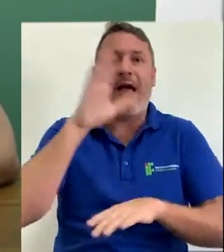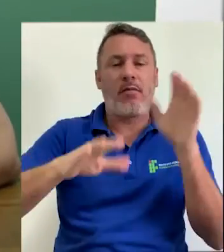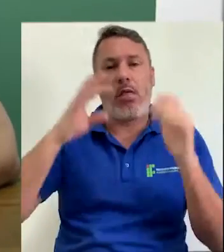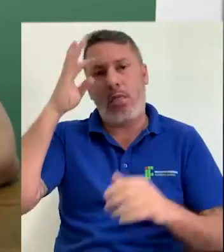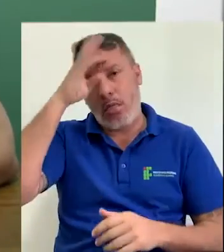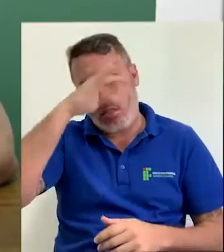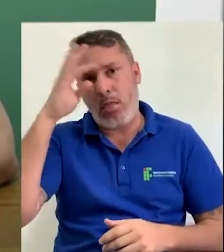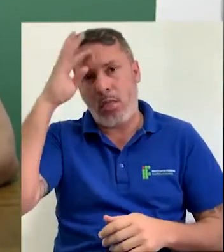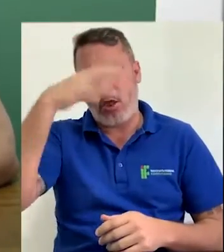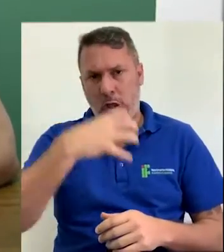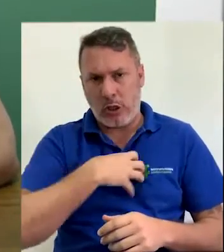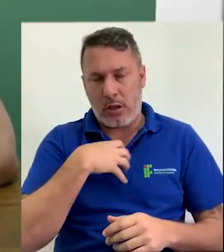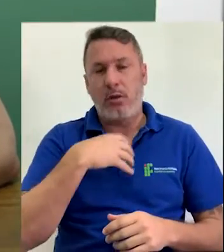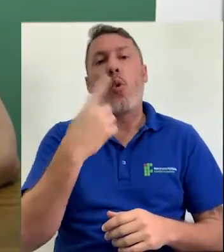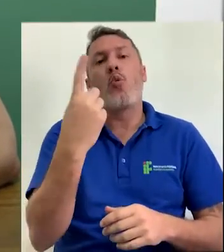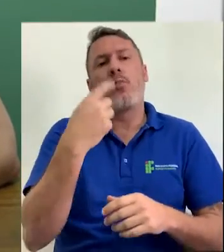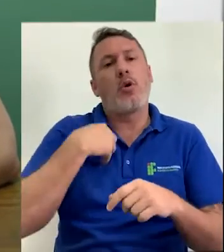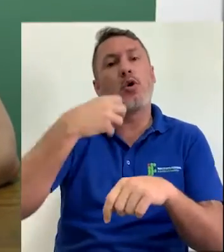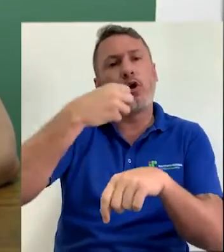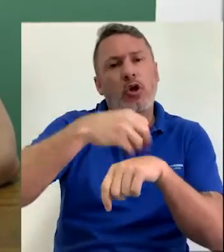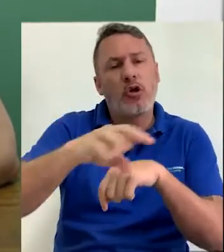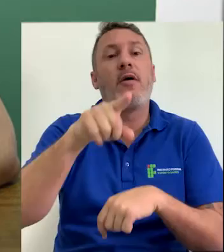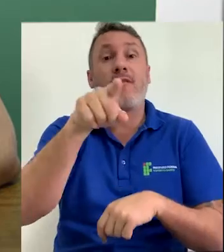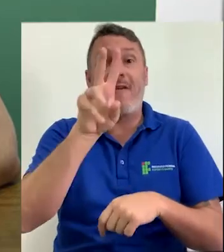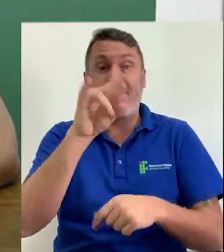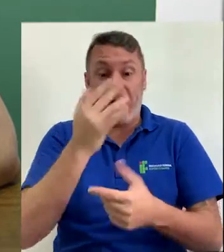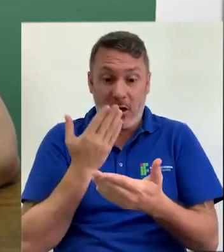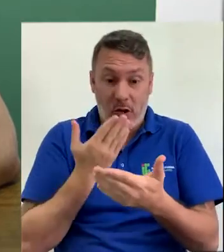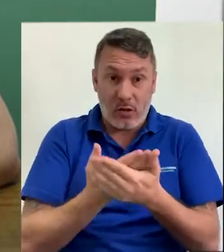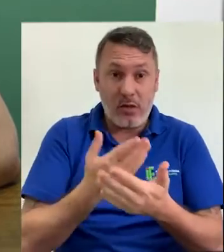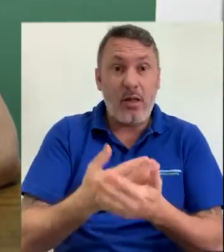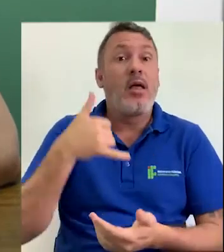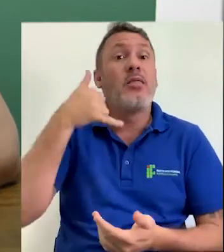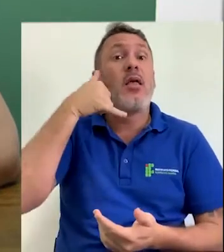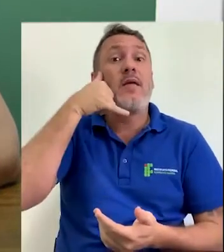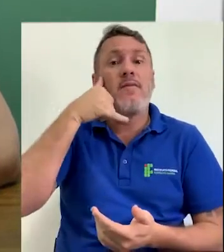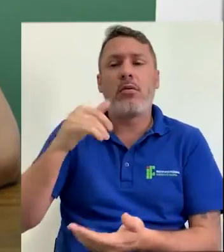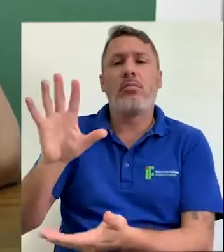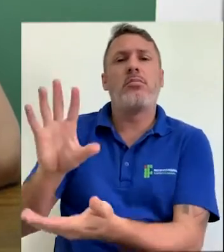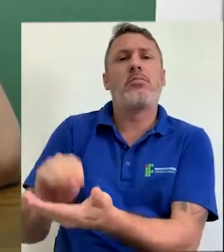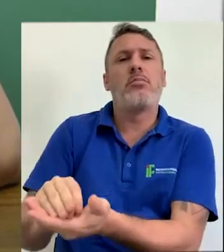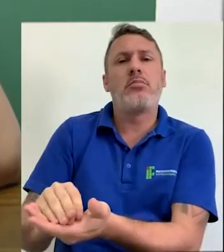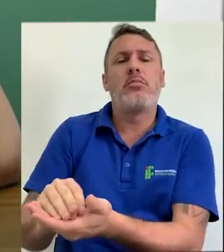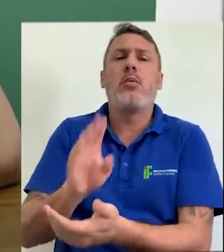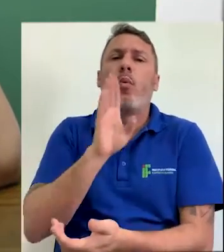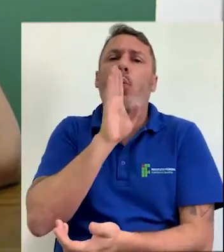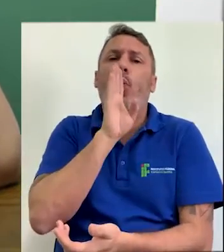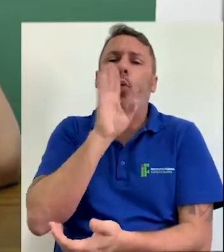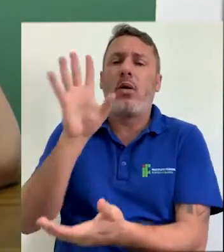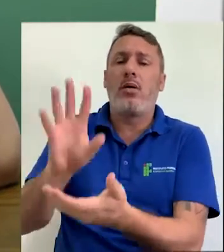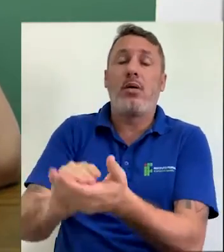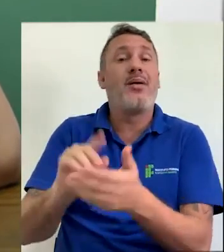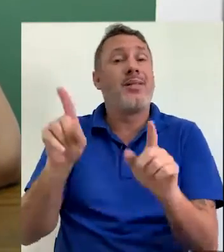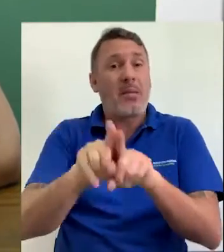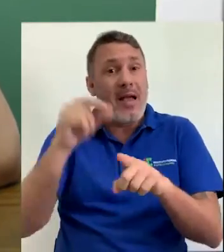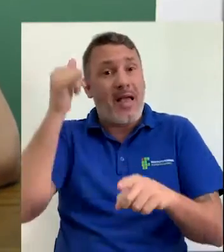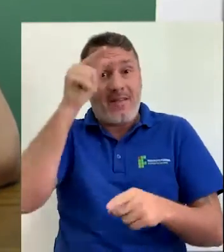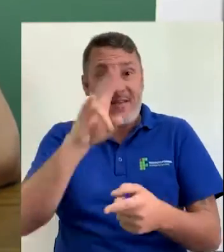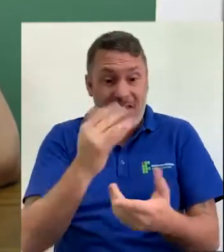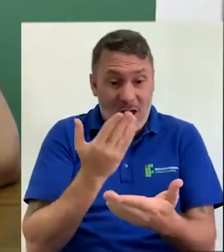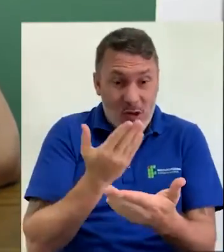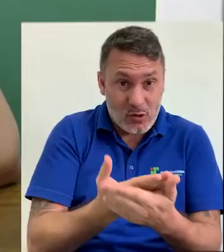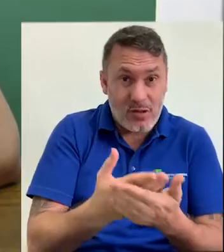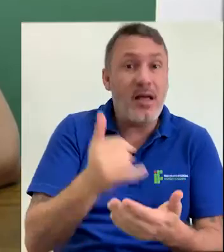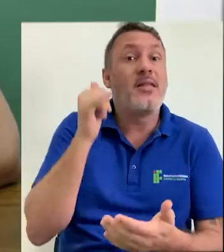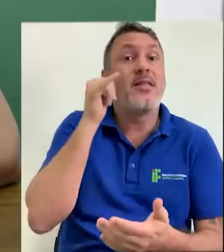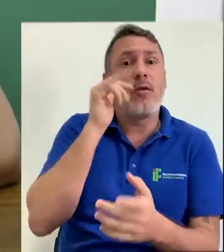dica. Pega o telefone, coloca no silencioso e, em especial, deixa ele um pouco longe de você, que você não